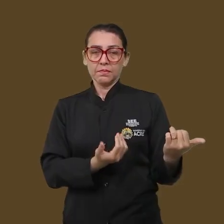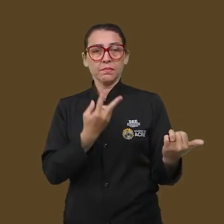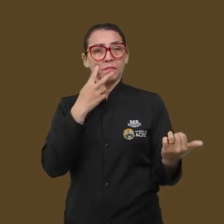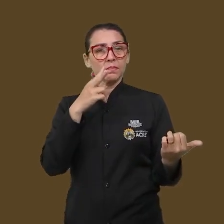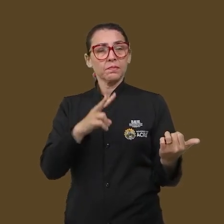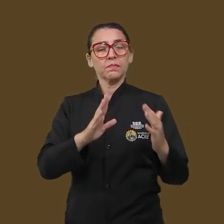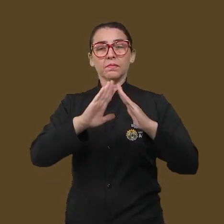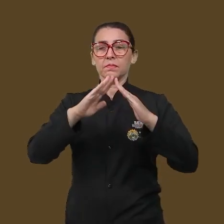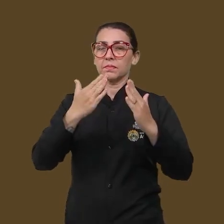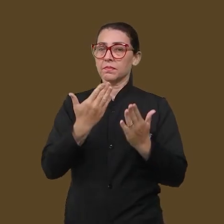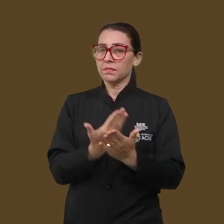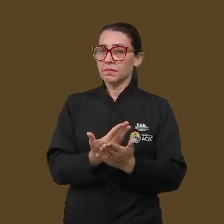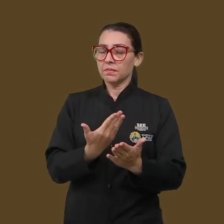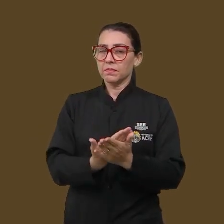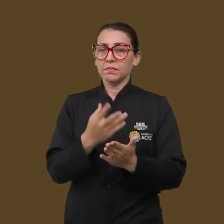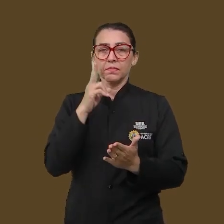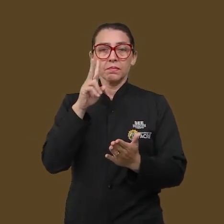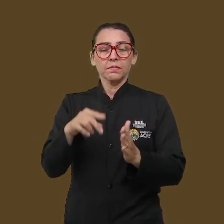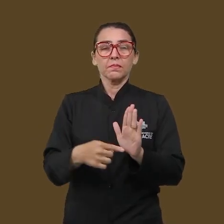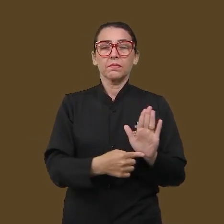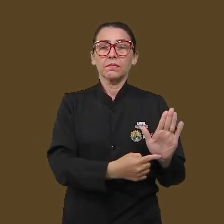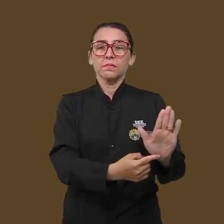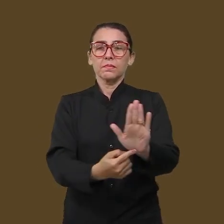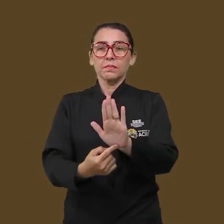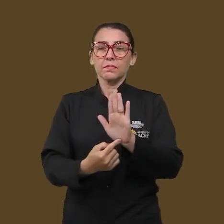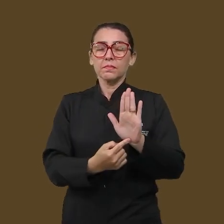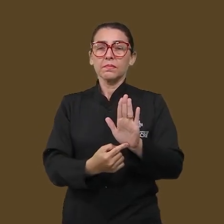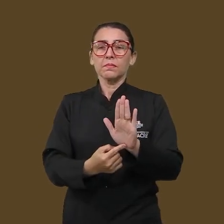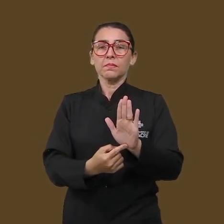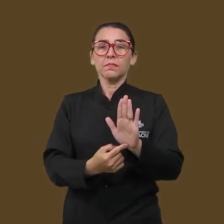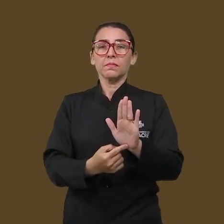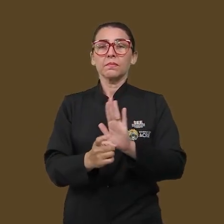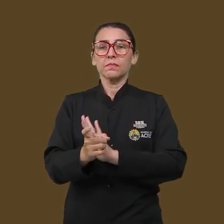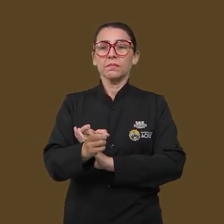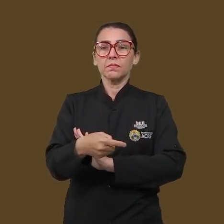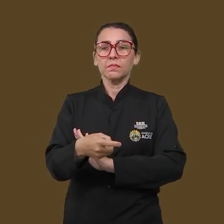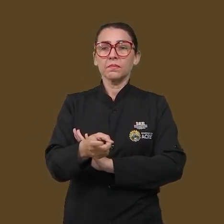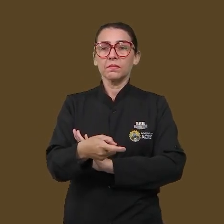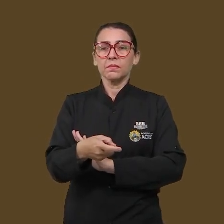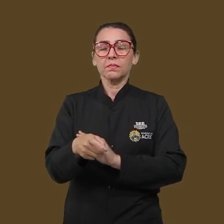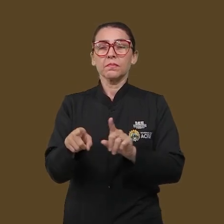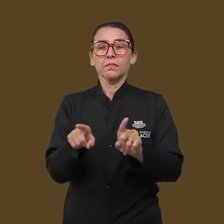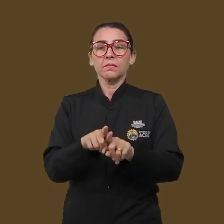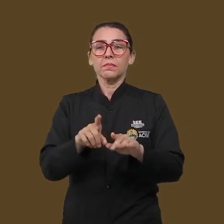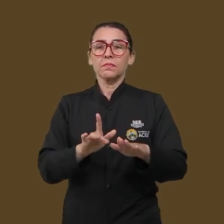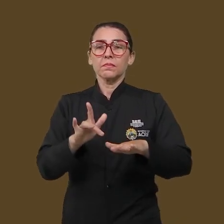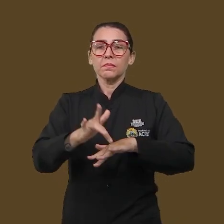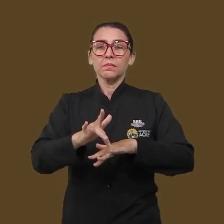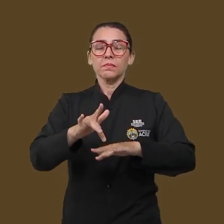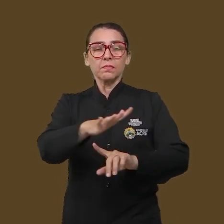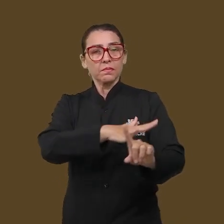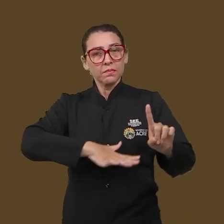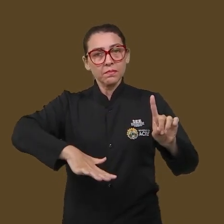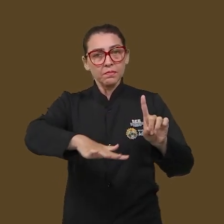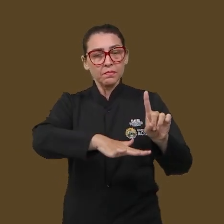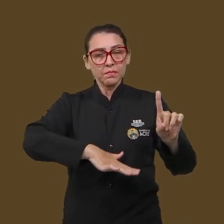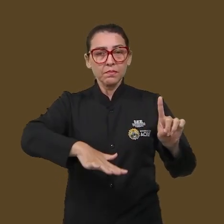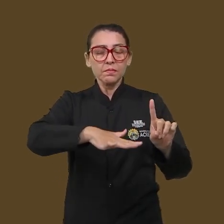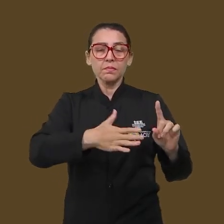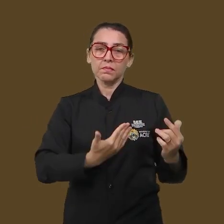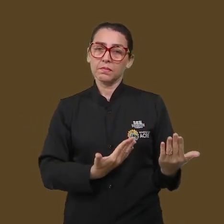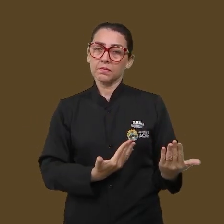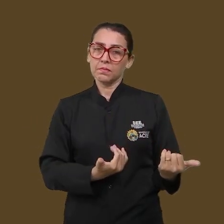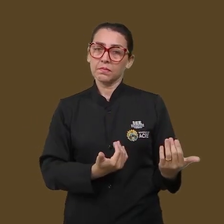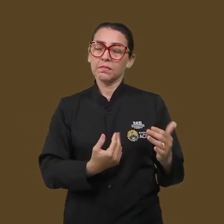nas escolas, a gente vê nas apresentações de TikTok da vida, nas mídias sociais, esses